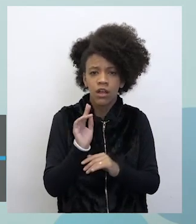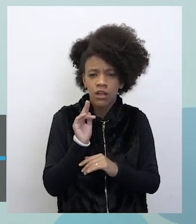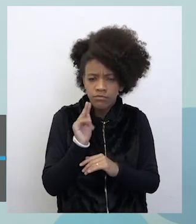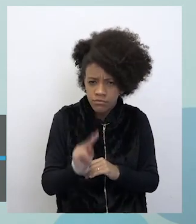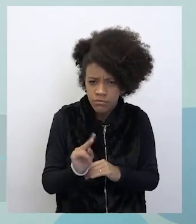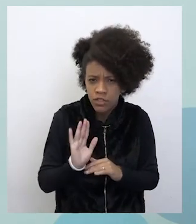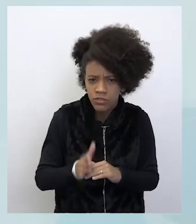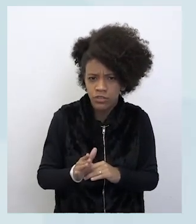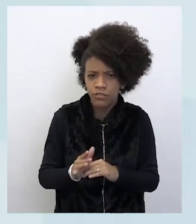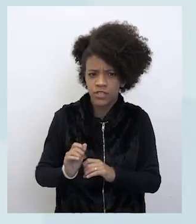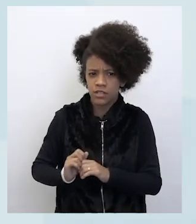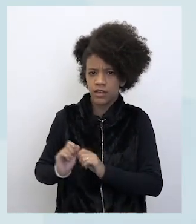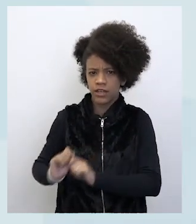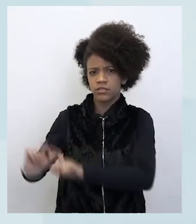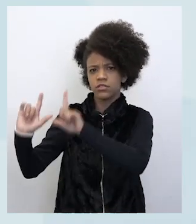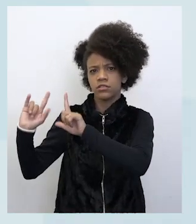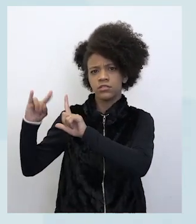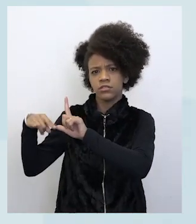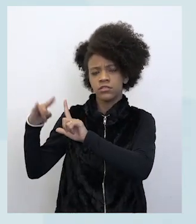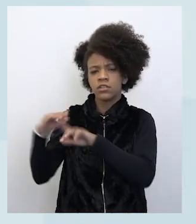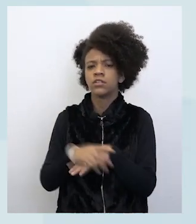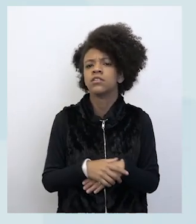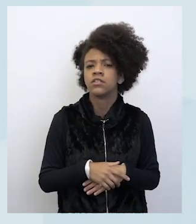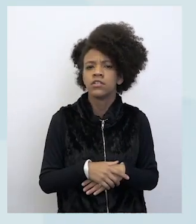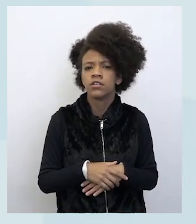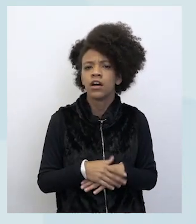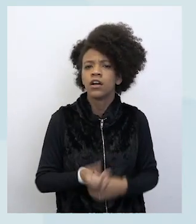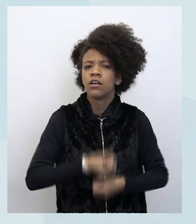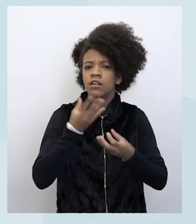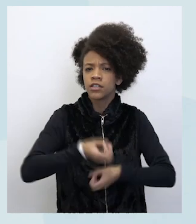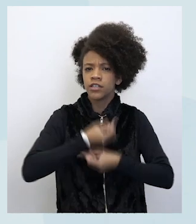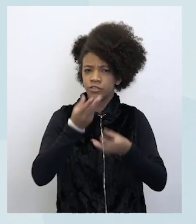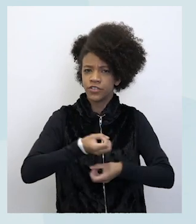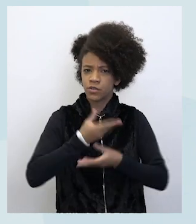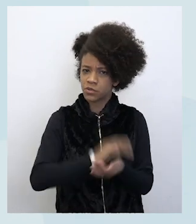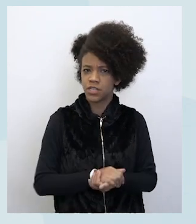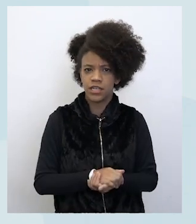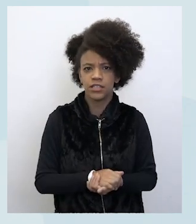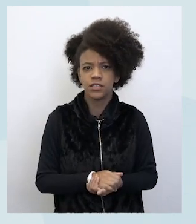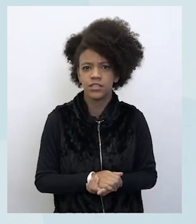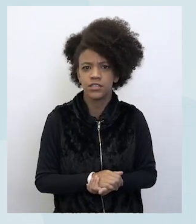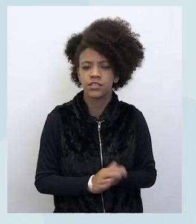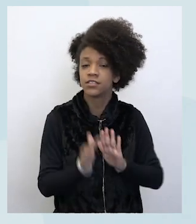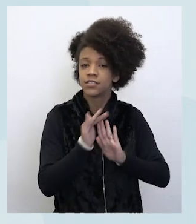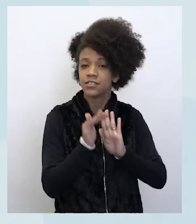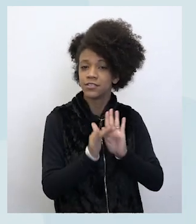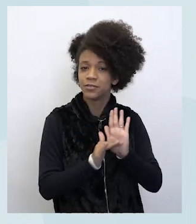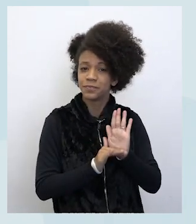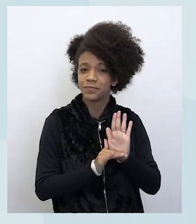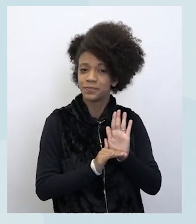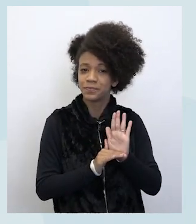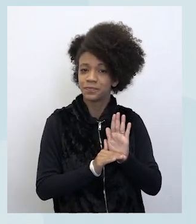já aparece também algumas informações que vão ser necessárias nessa nossa rubrica, que estão aí na parte